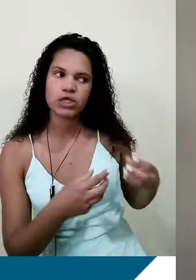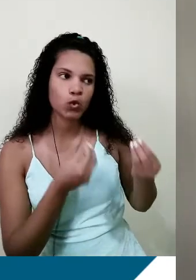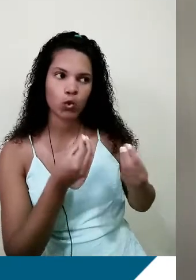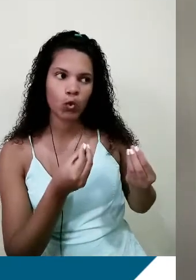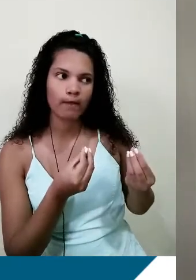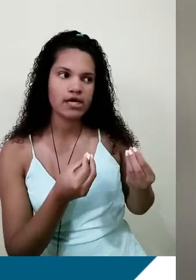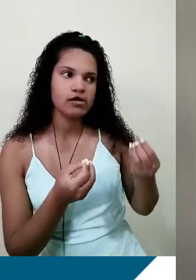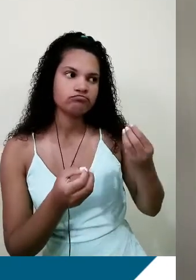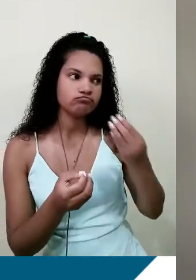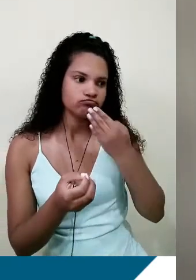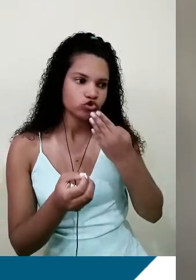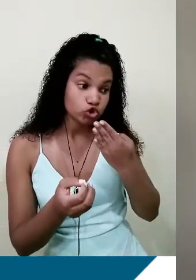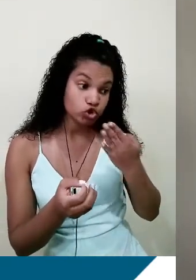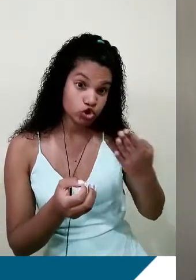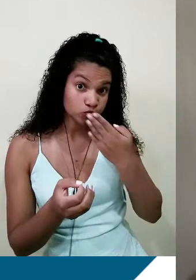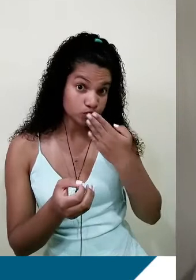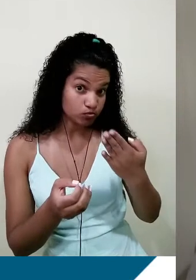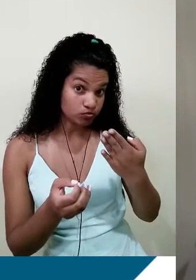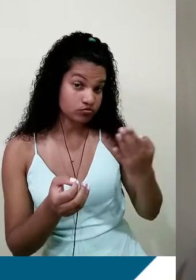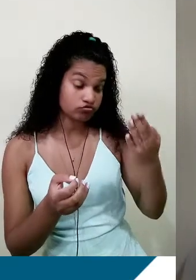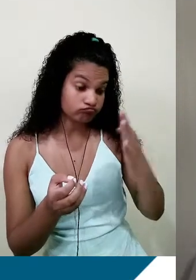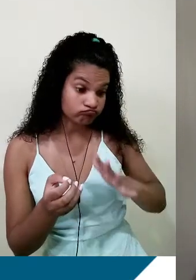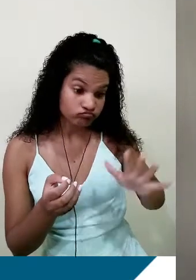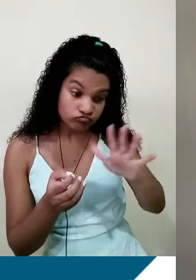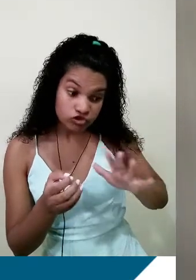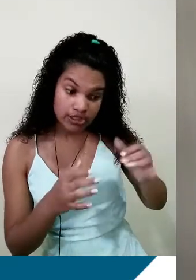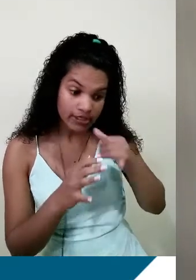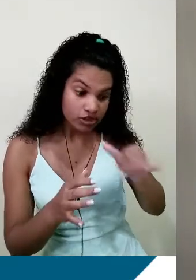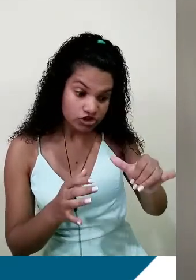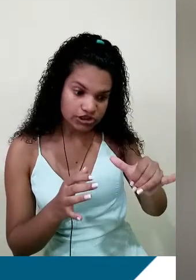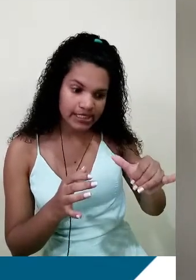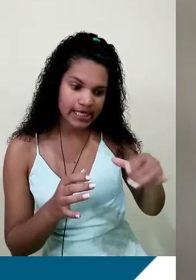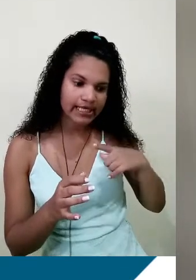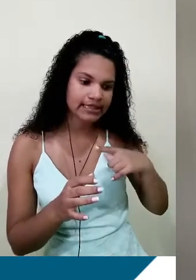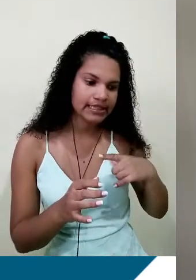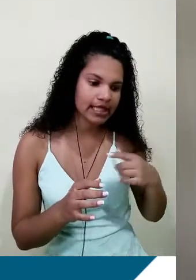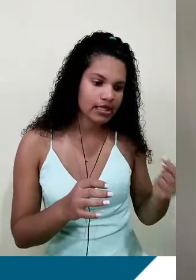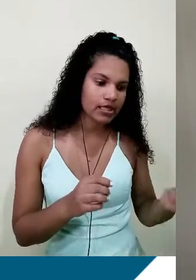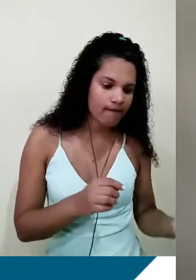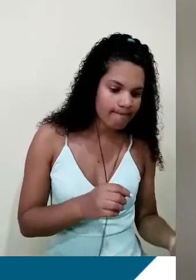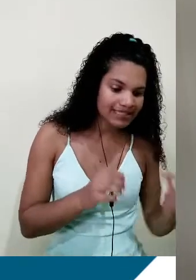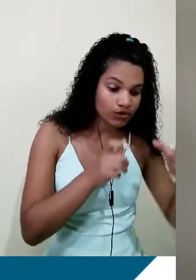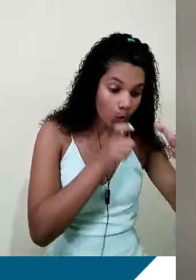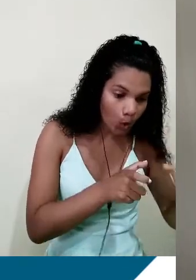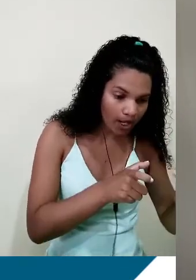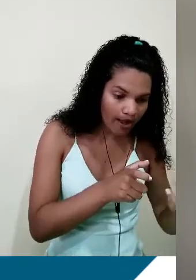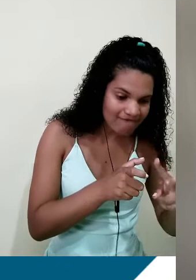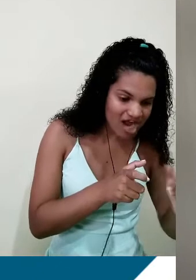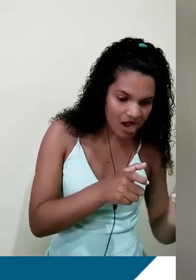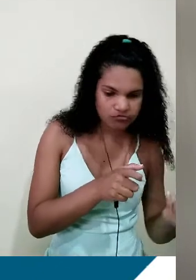energia em trânsito. E essa forma de energia em trânsito,